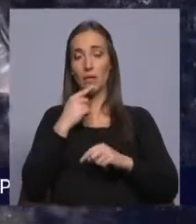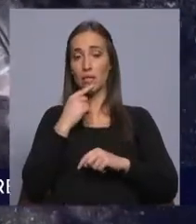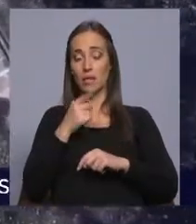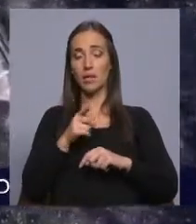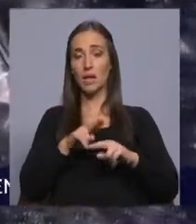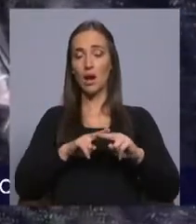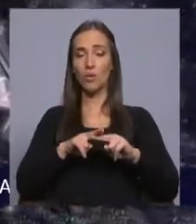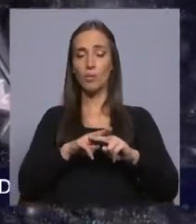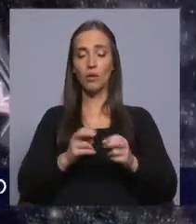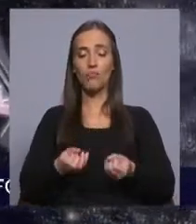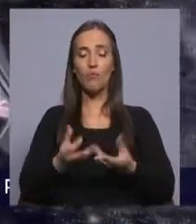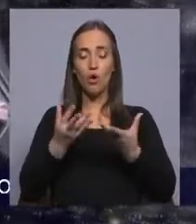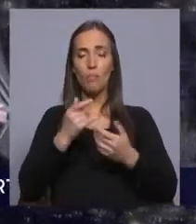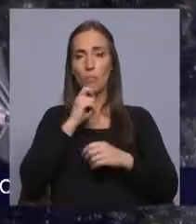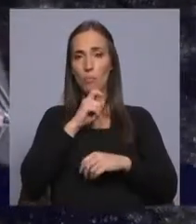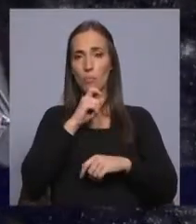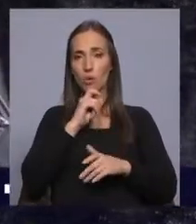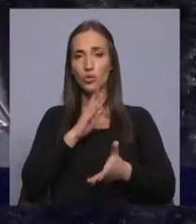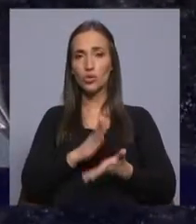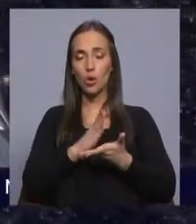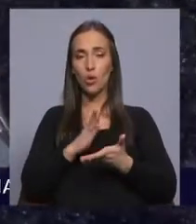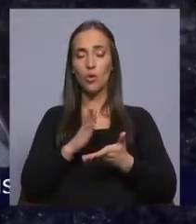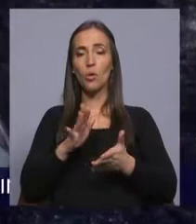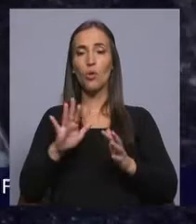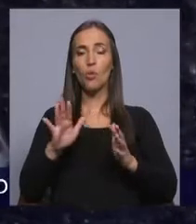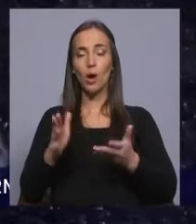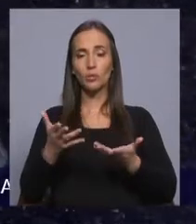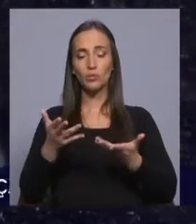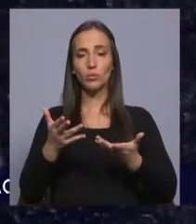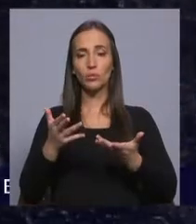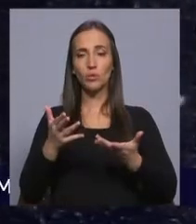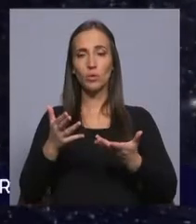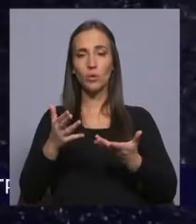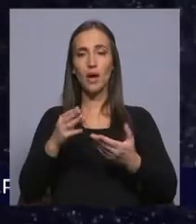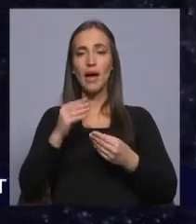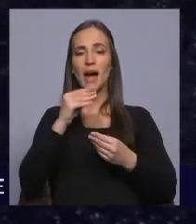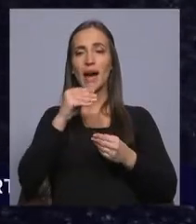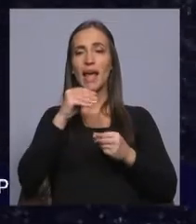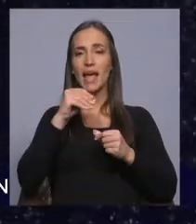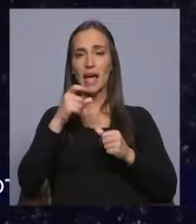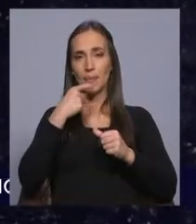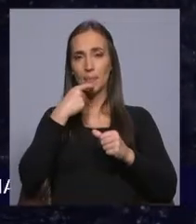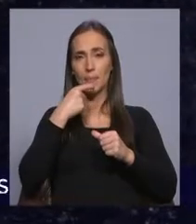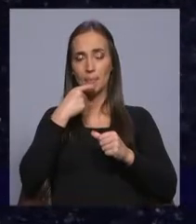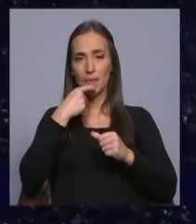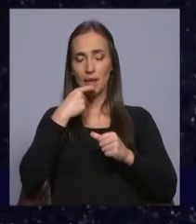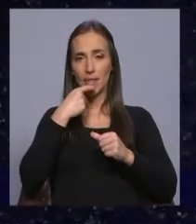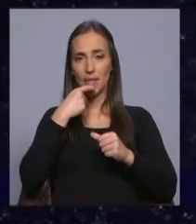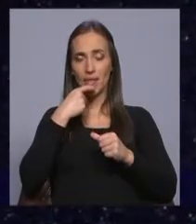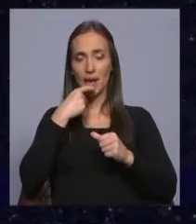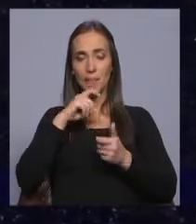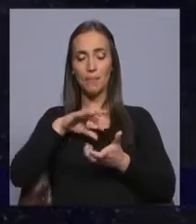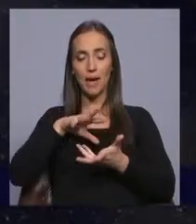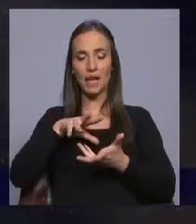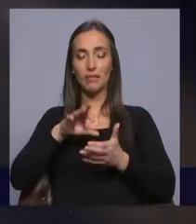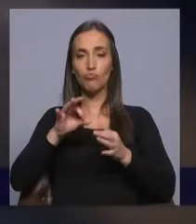pode ser criado quando nós temos as primeiras grãos de areia, as primeiras estruturas rochosas de um sistema planetário formado,